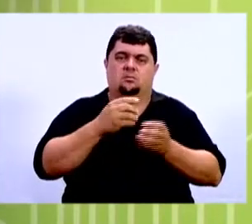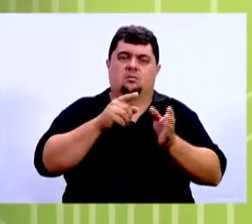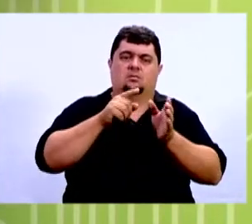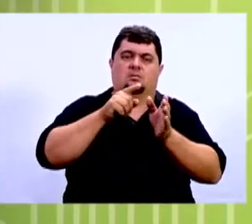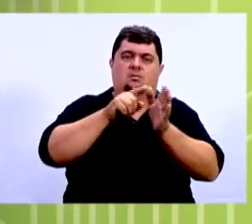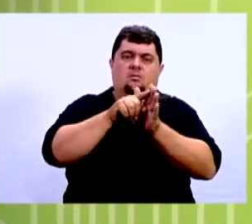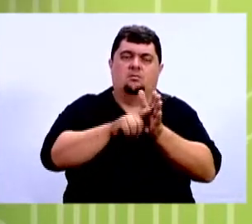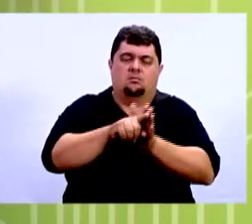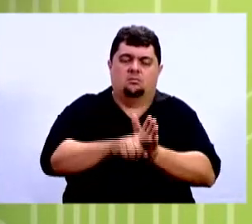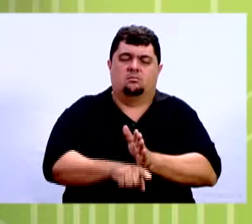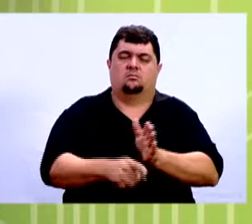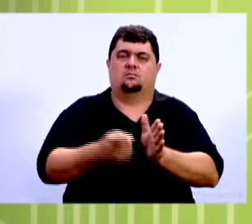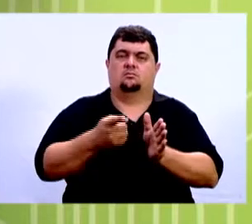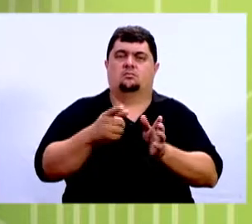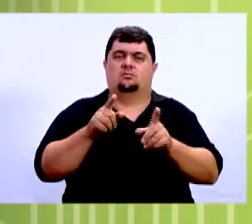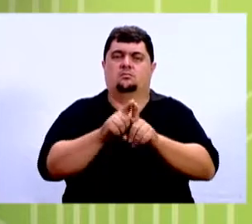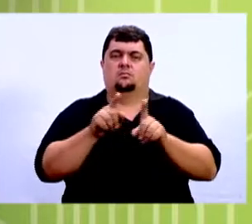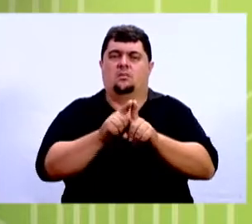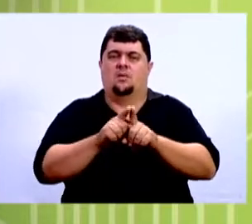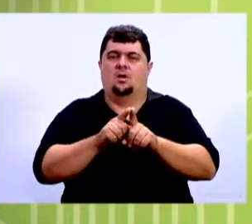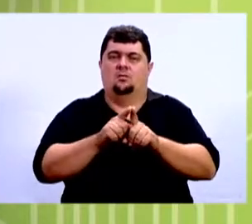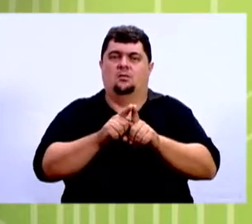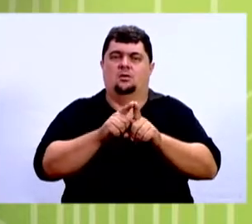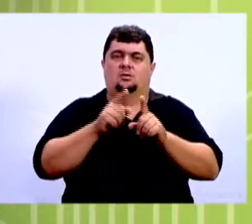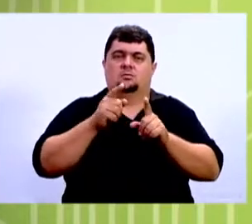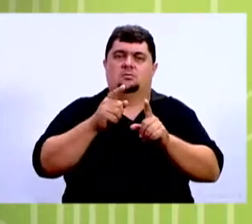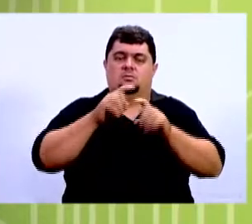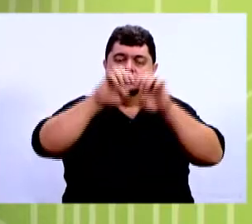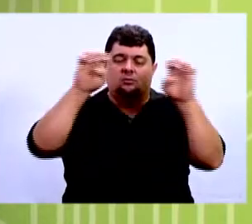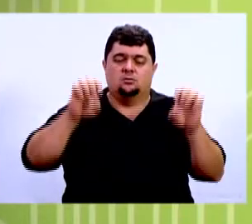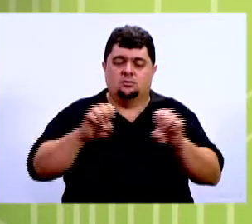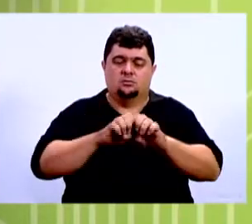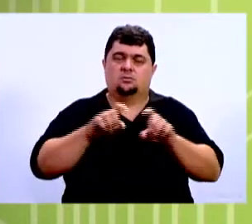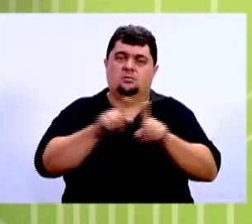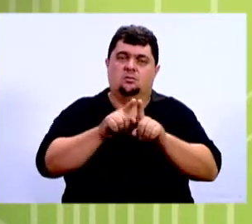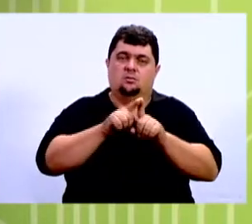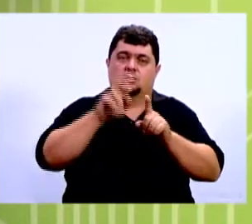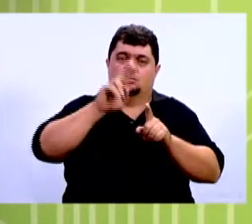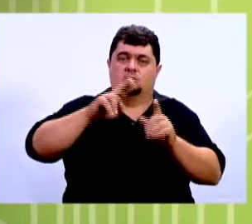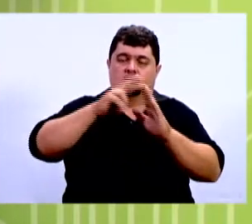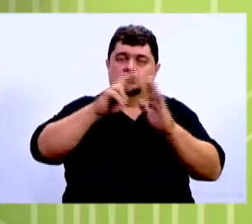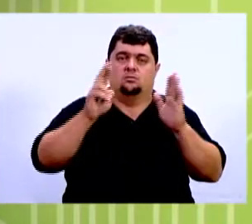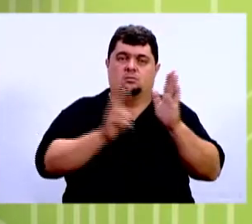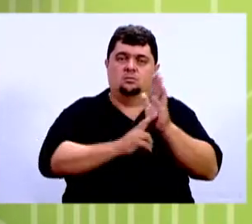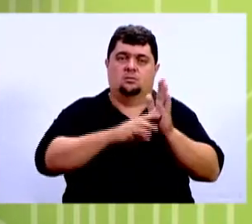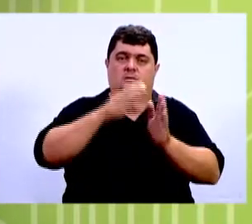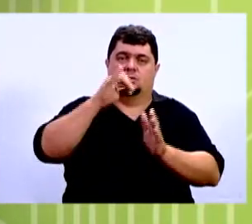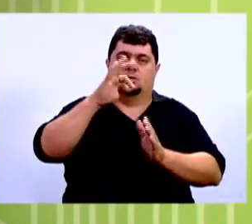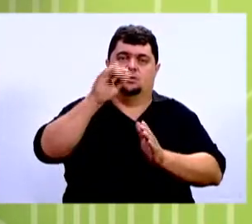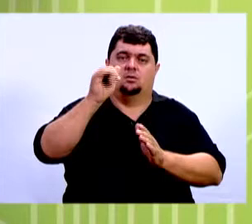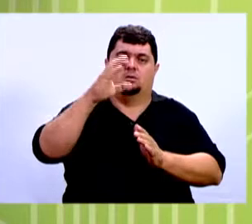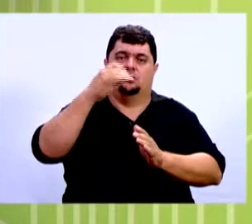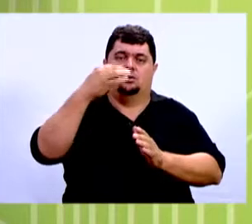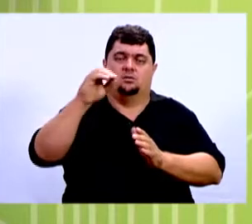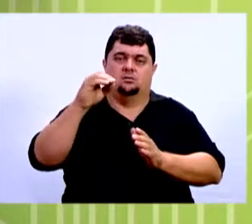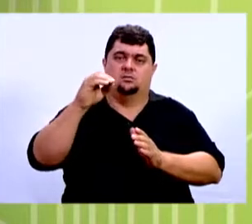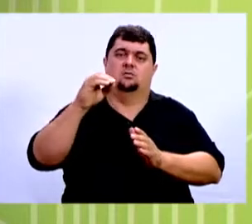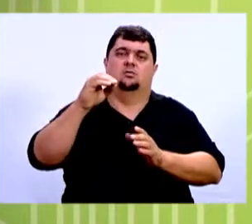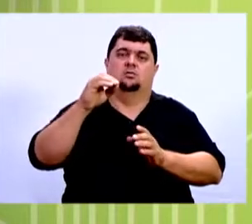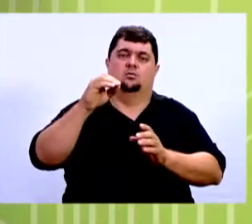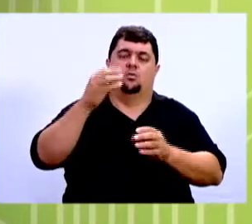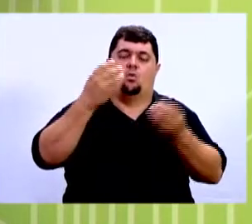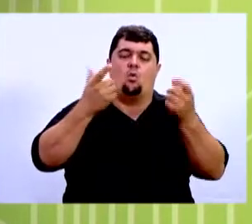questionário, reconhecer a estrutura dessas publicações científicas e utilizar as normas para citação de referências, né, de trabalho